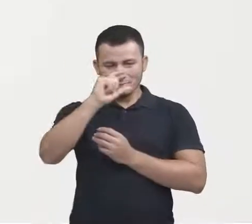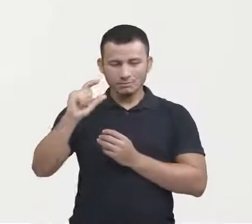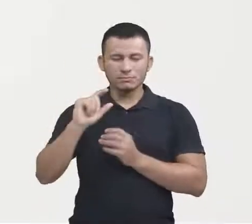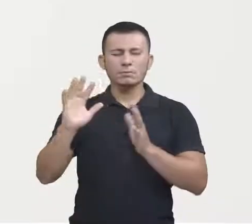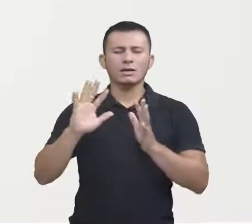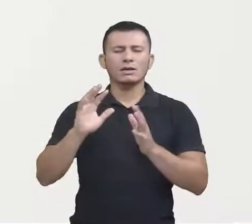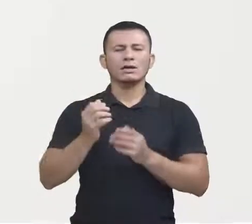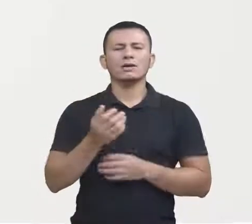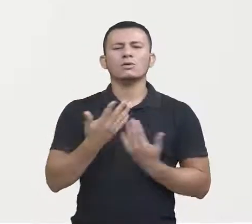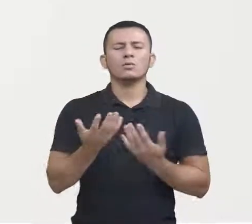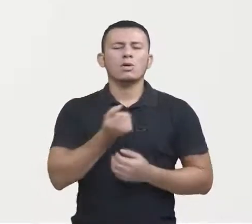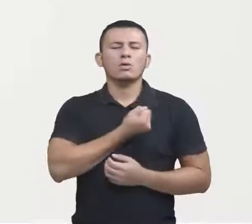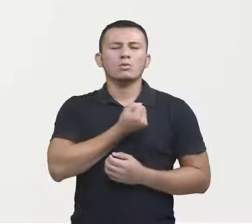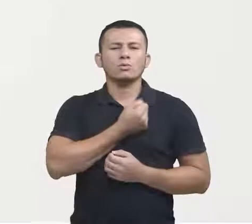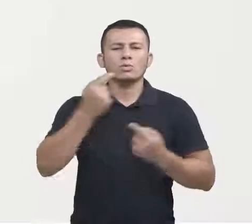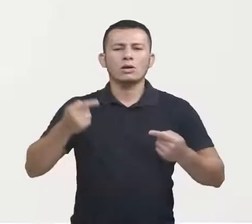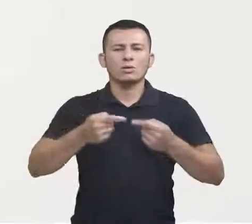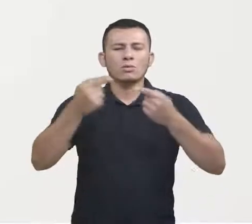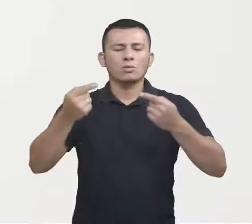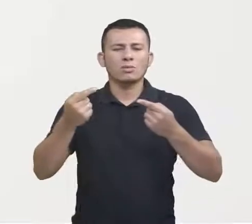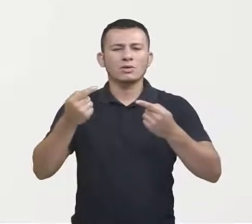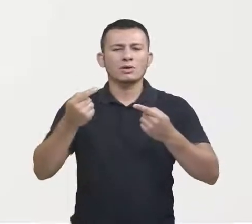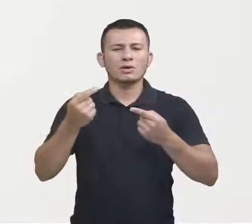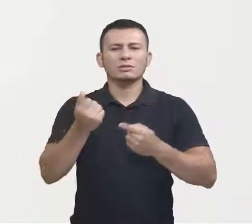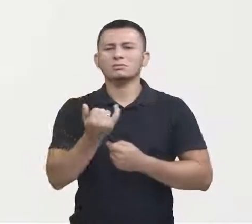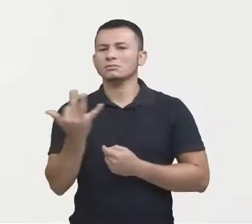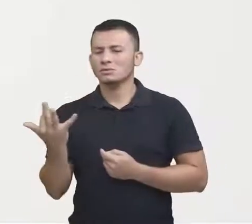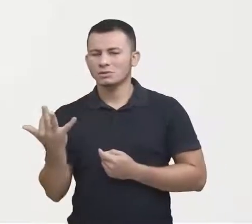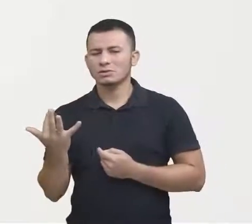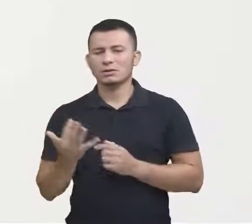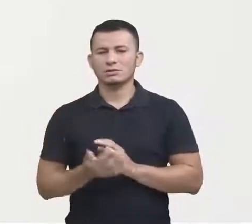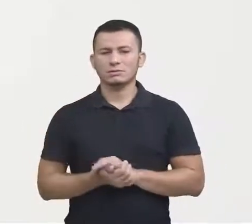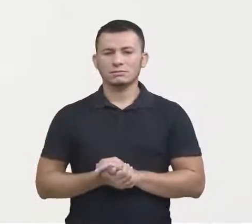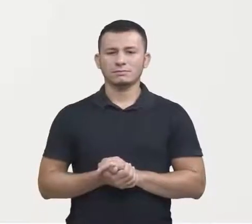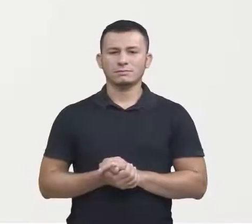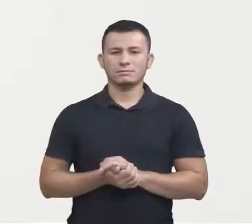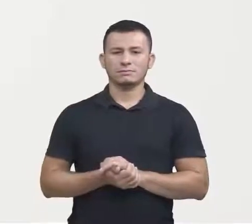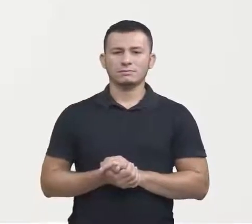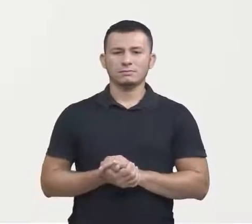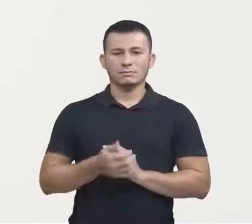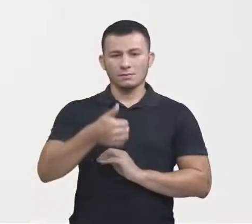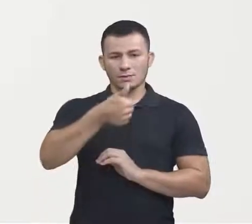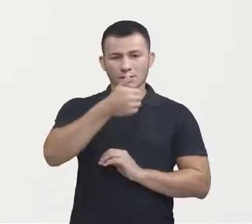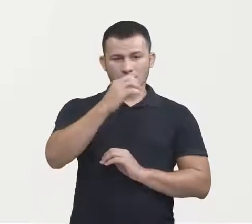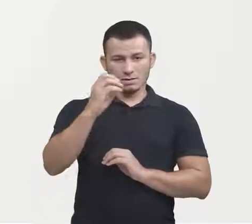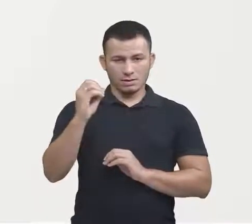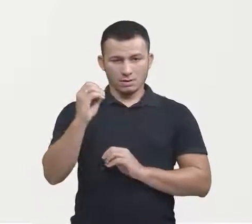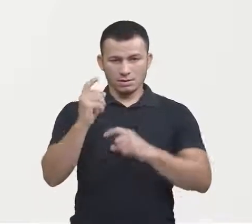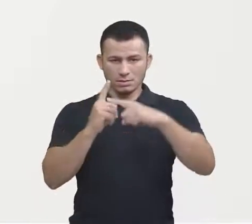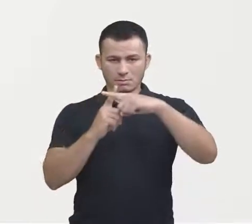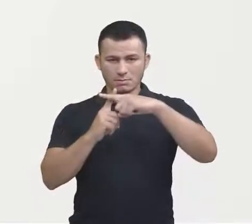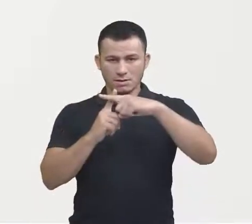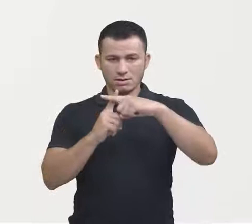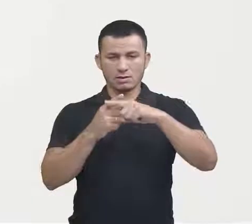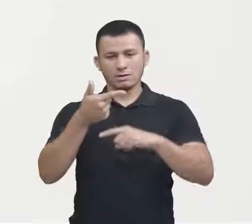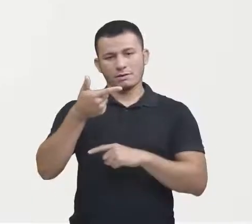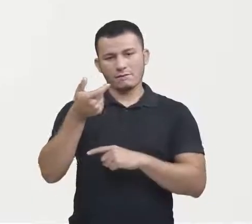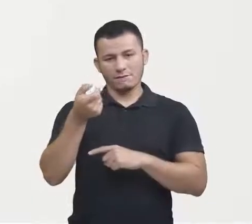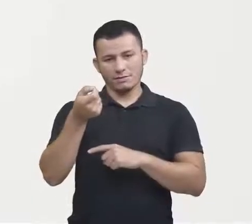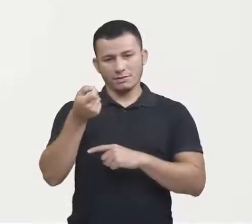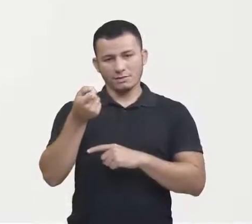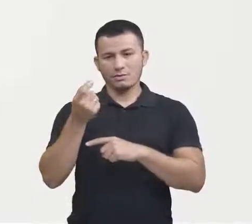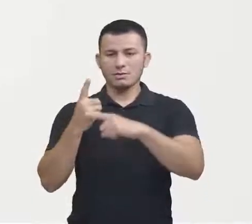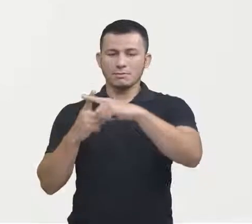de figurinhas de Paula tem sem mais 20 mais três